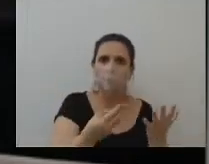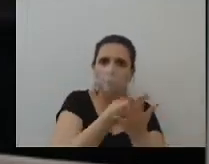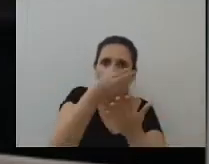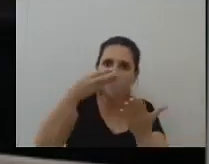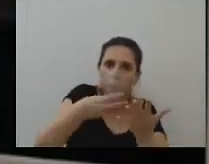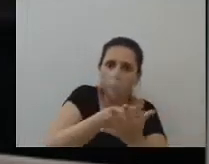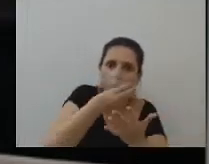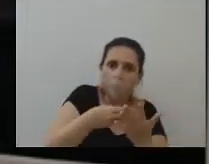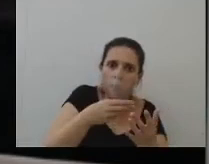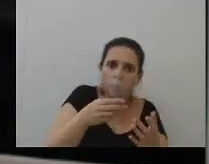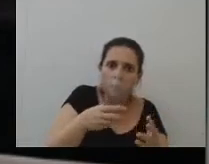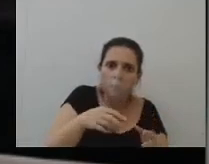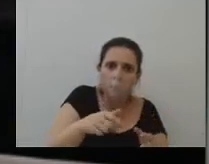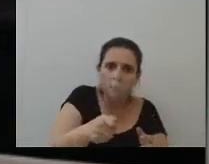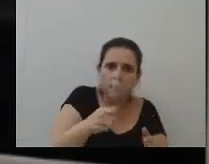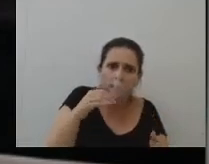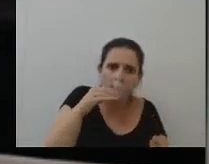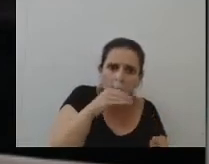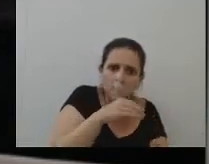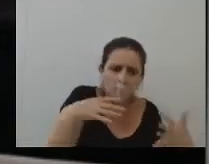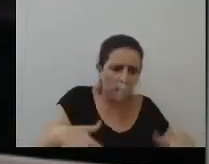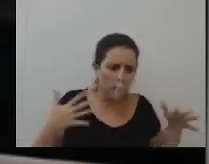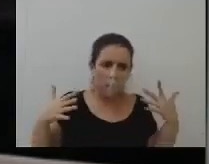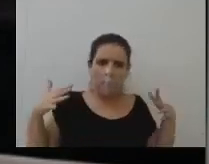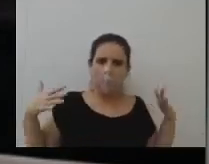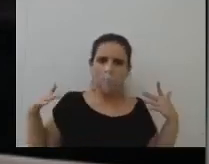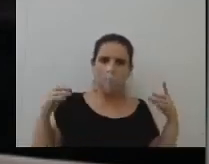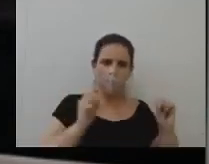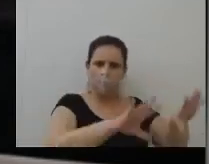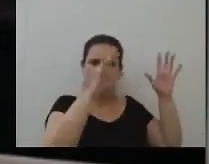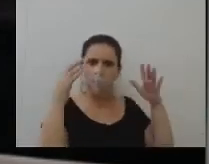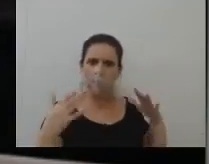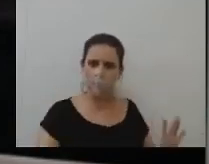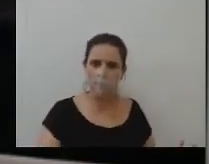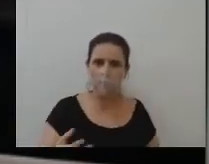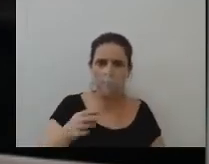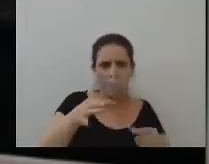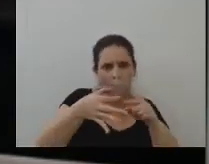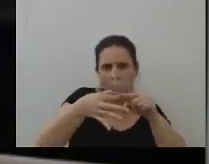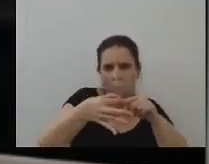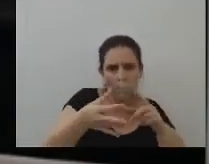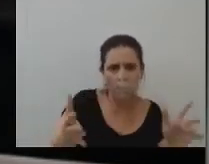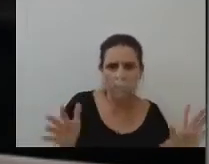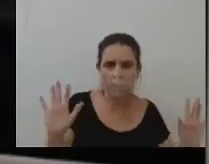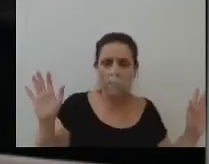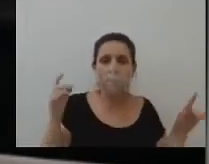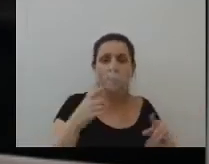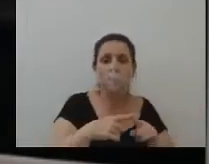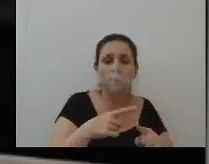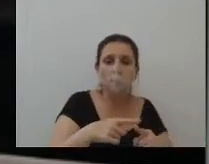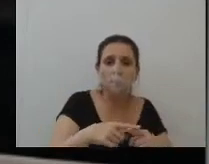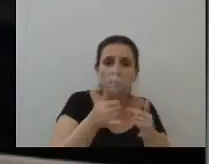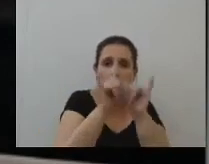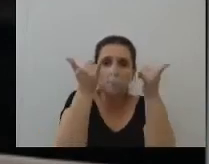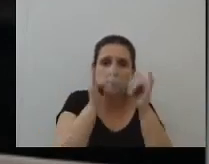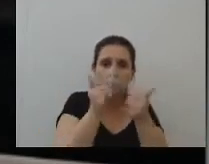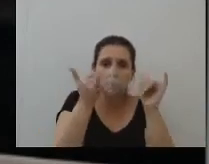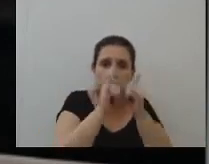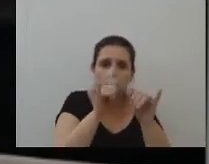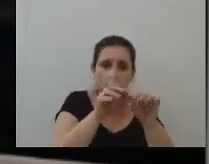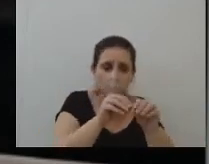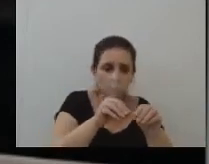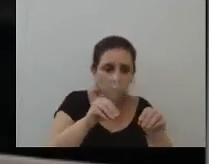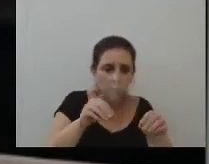suportou segurar aquele talher, aquele garfo ou aquela colher que estava na sua mão. Porque a energia vai fluindo